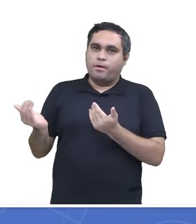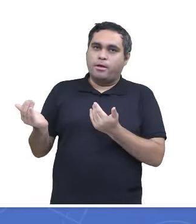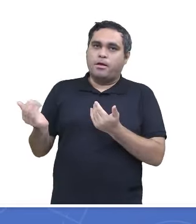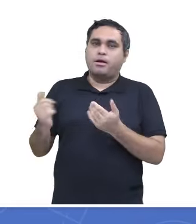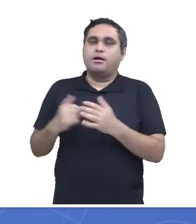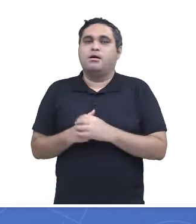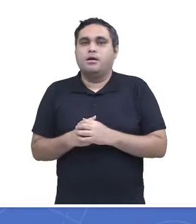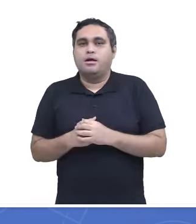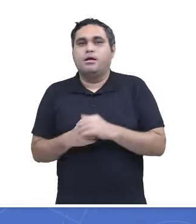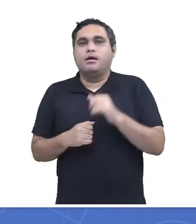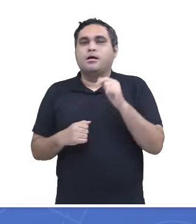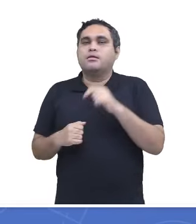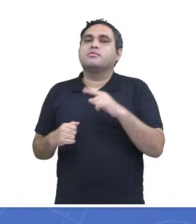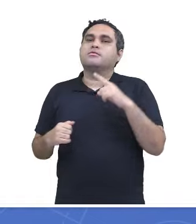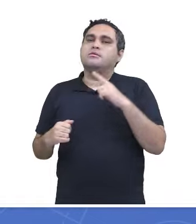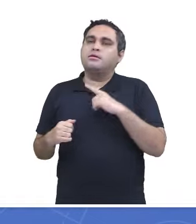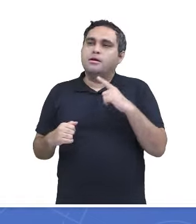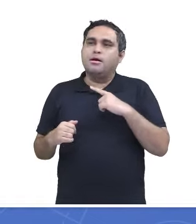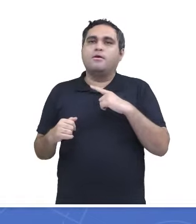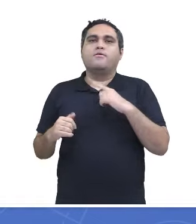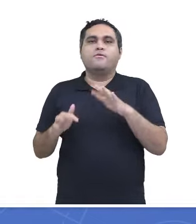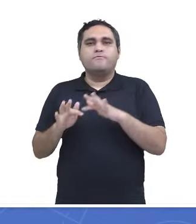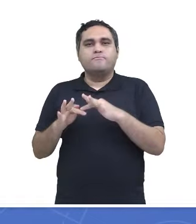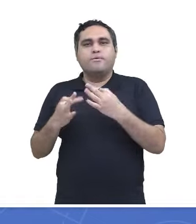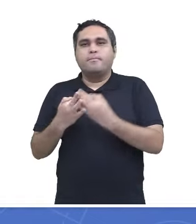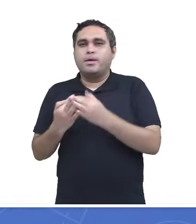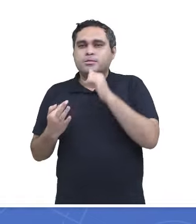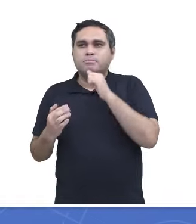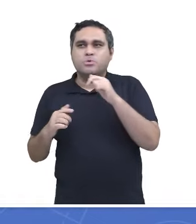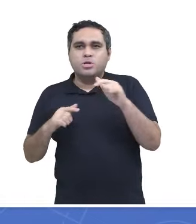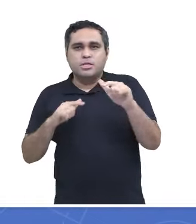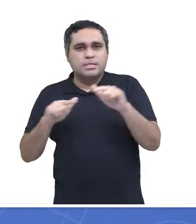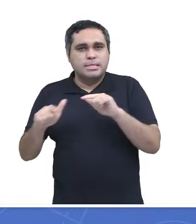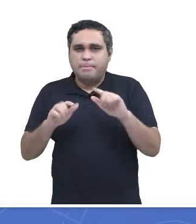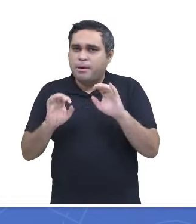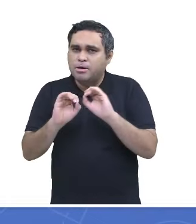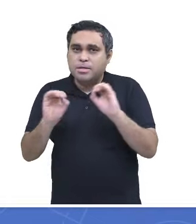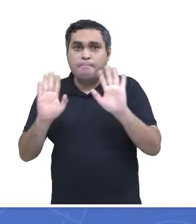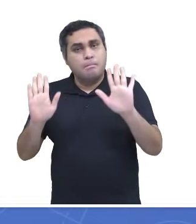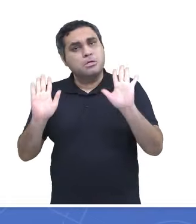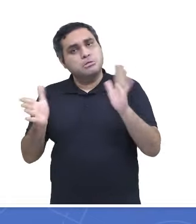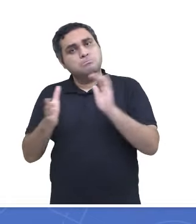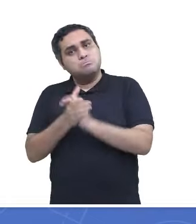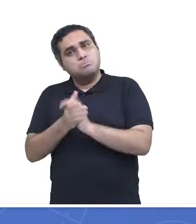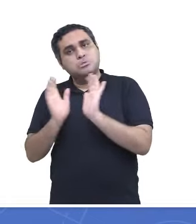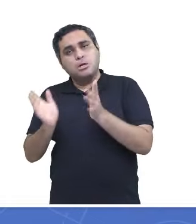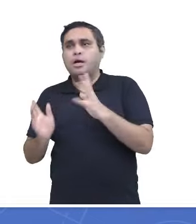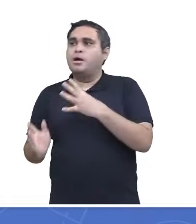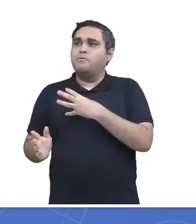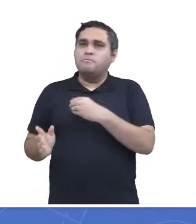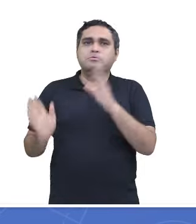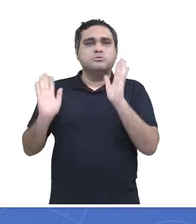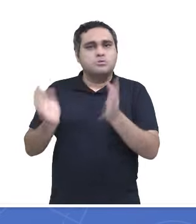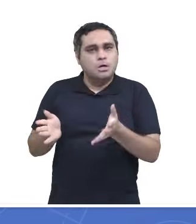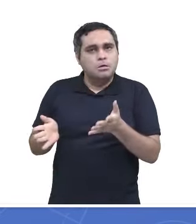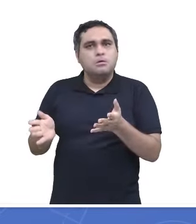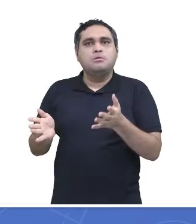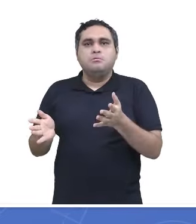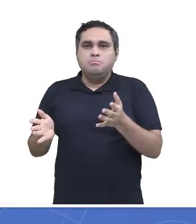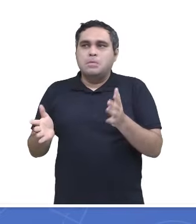muitas vezes constitui famílias antes de estudar, tem filhos, né, antes até de casar.